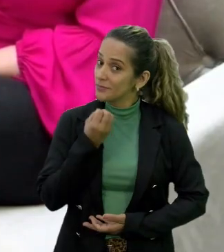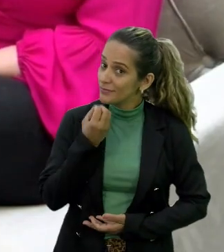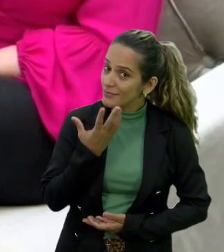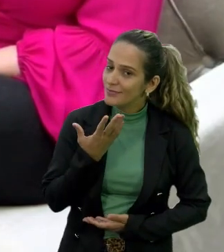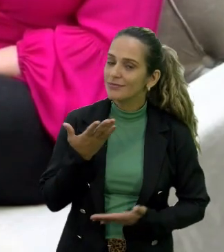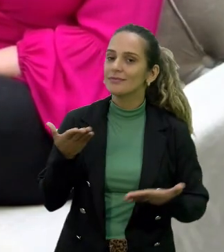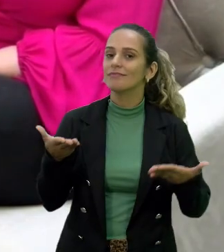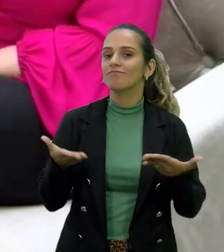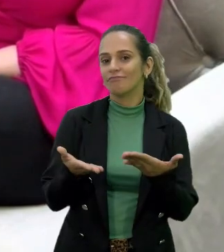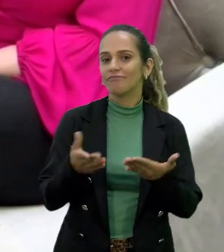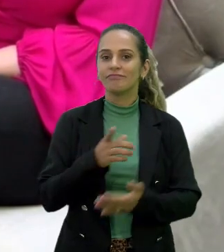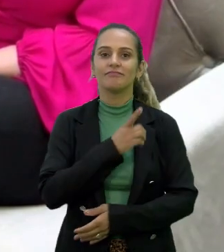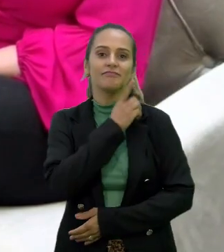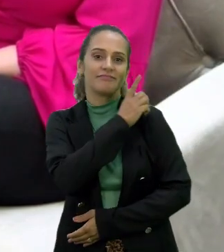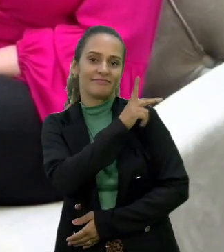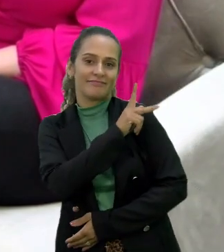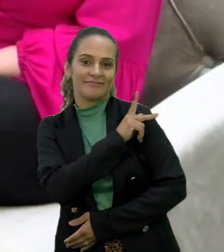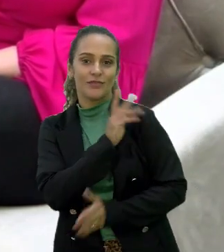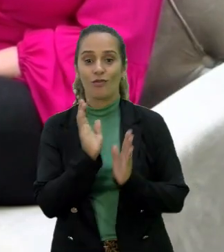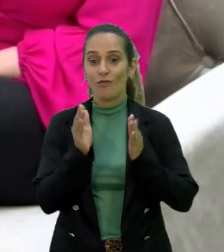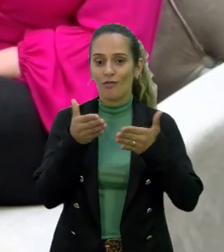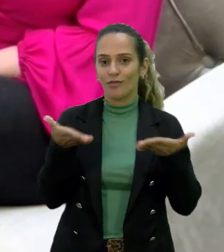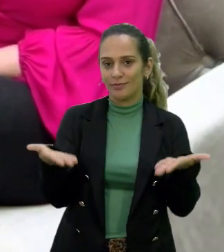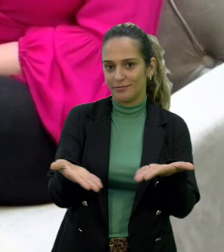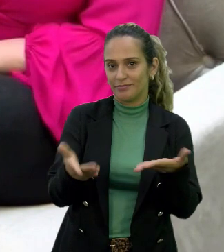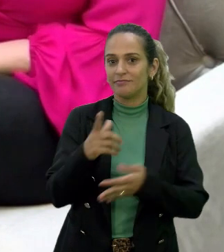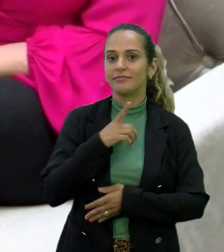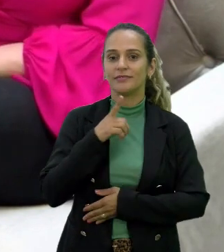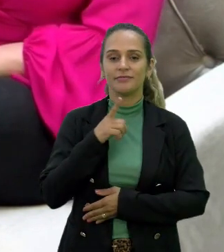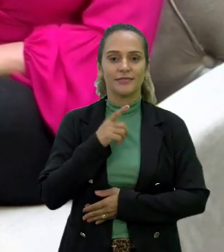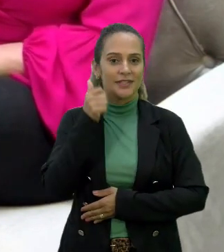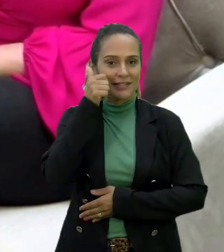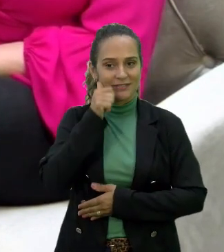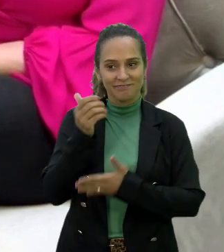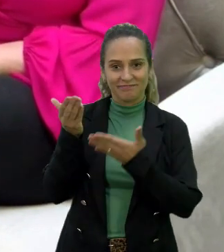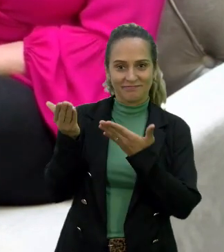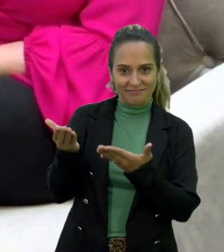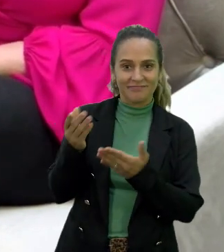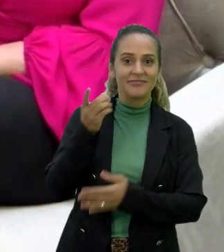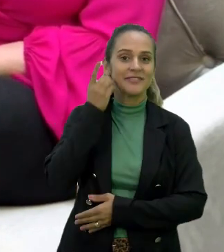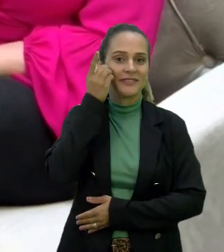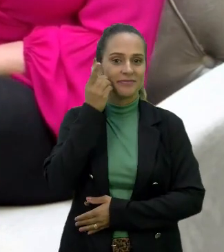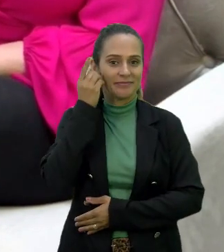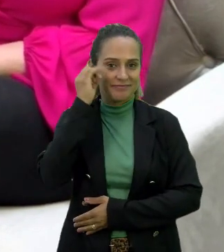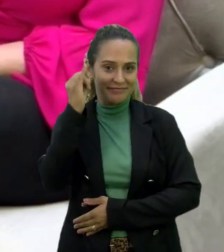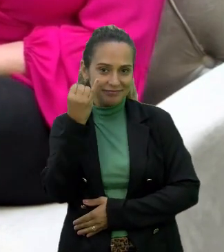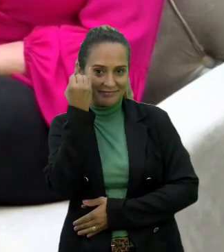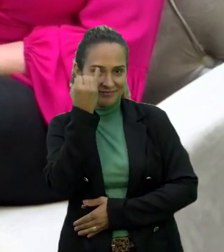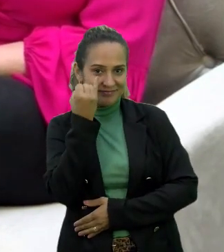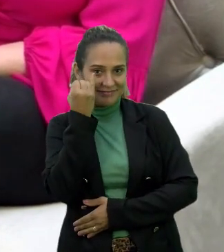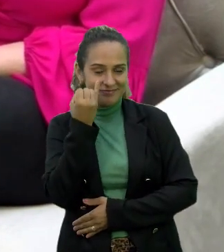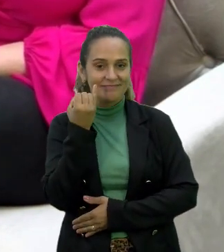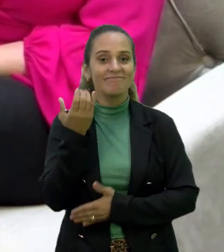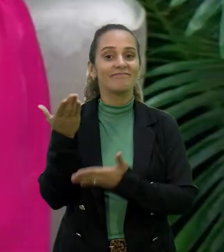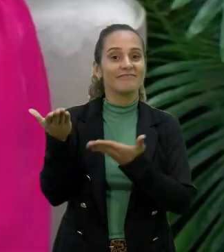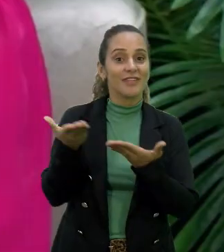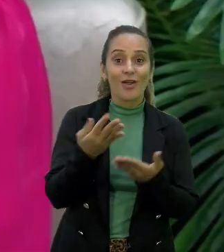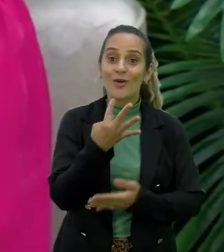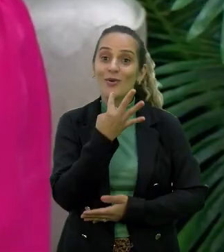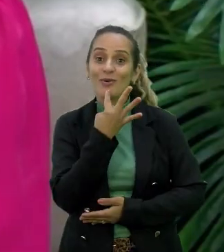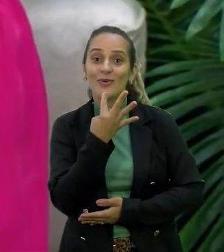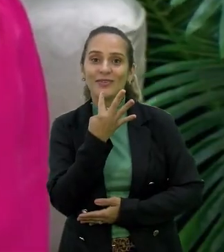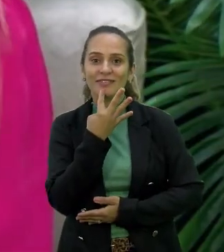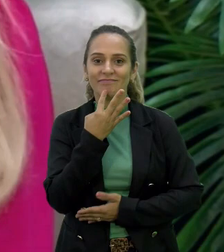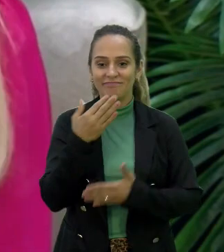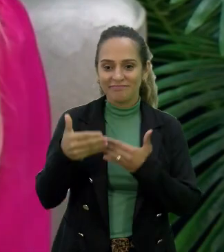muito bem Deputado em foco de hoje traz a deputada Ieda Chaves deputada ida Chaves que nós vamos